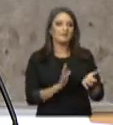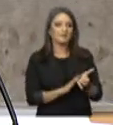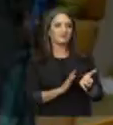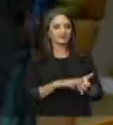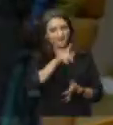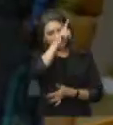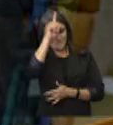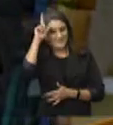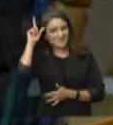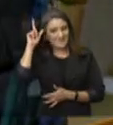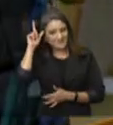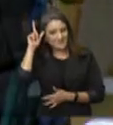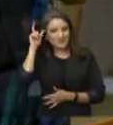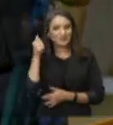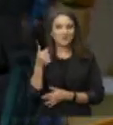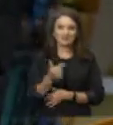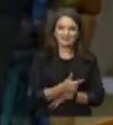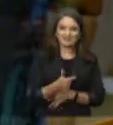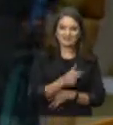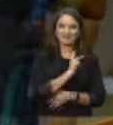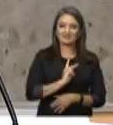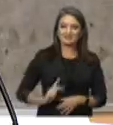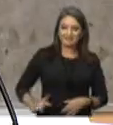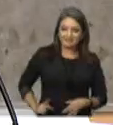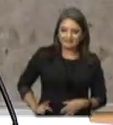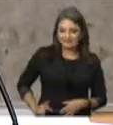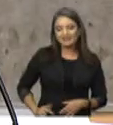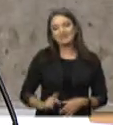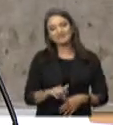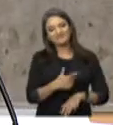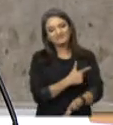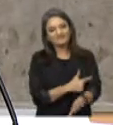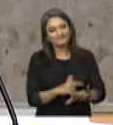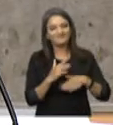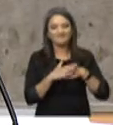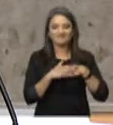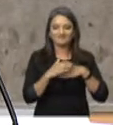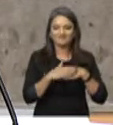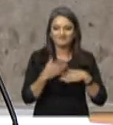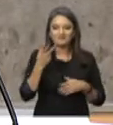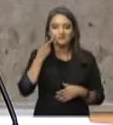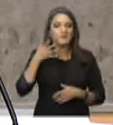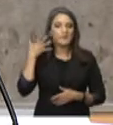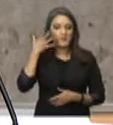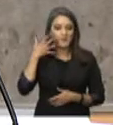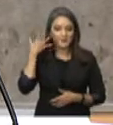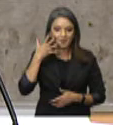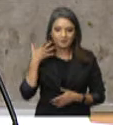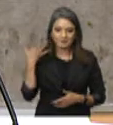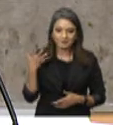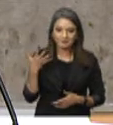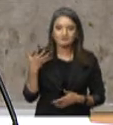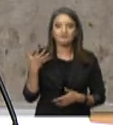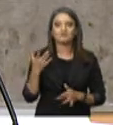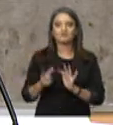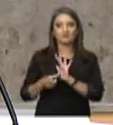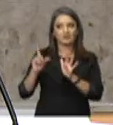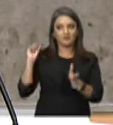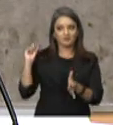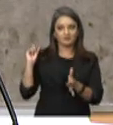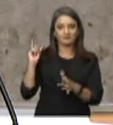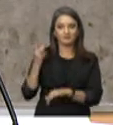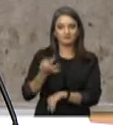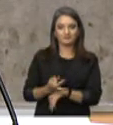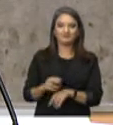prejudicadas Lewandowski é tão Generoso como eu disse a ele com as palavras a última sessão antes do recesso e